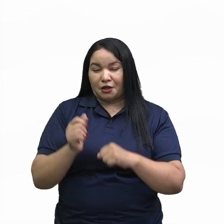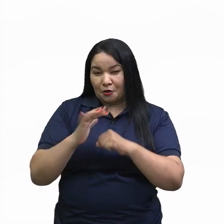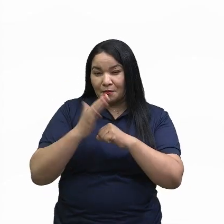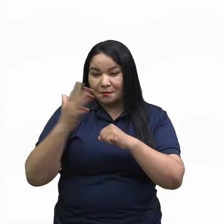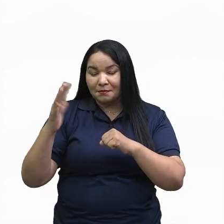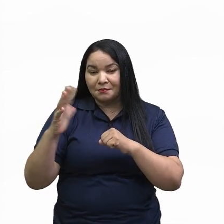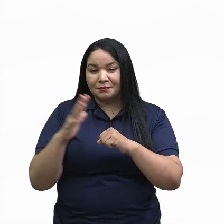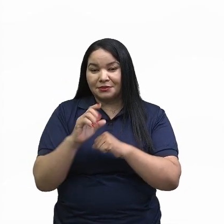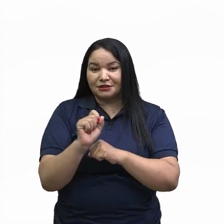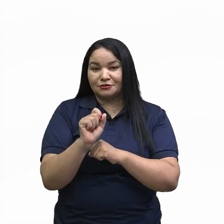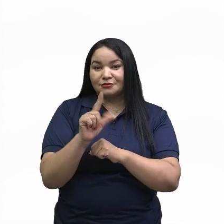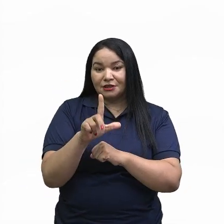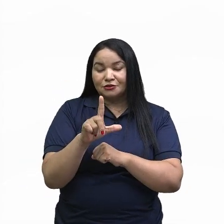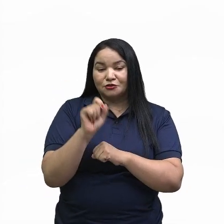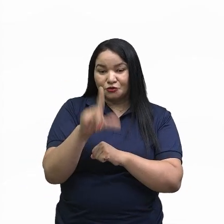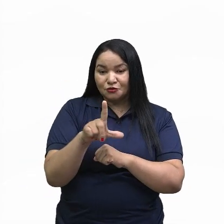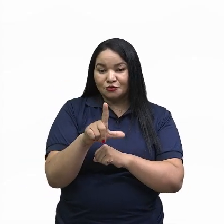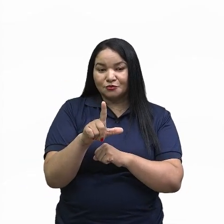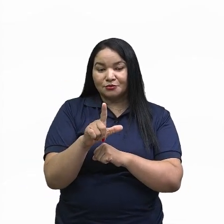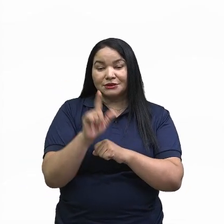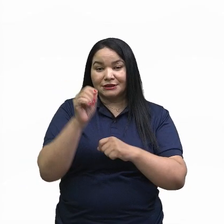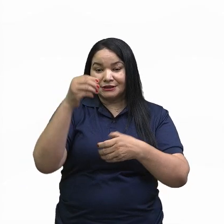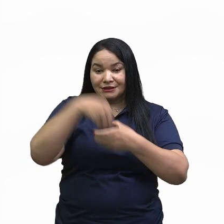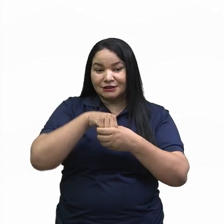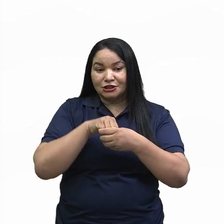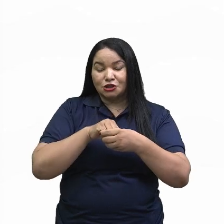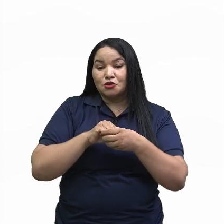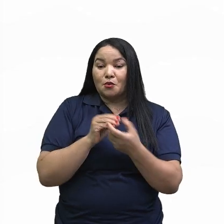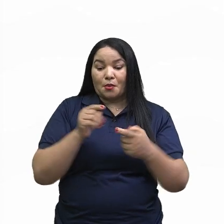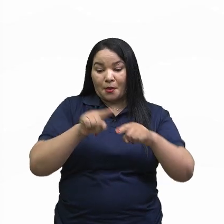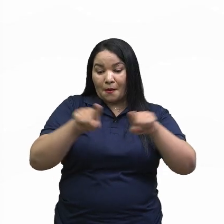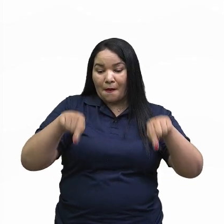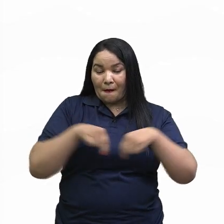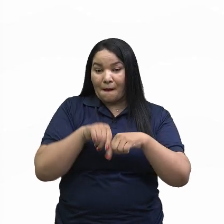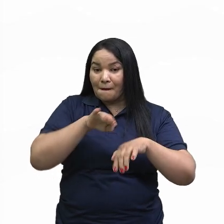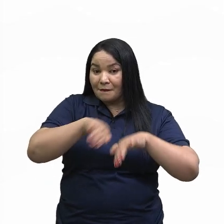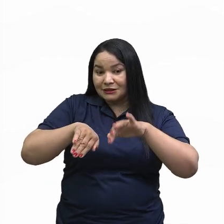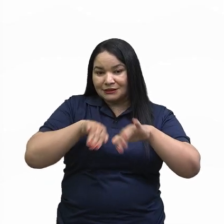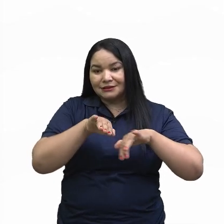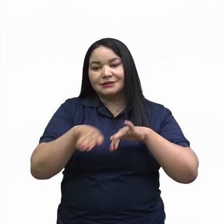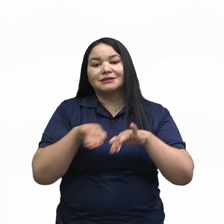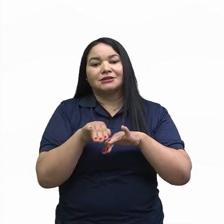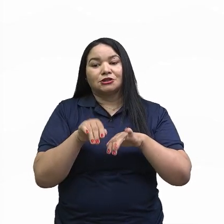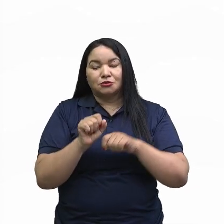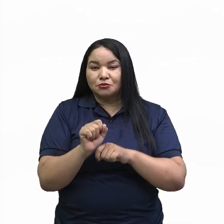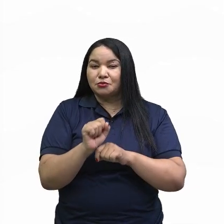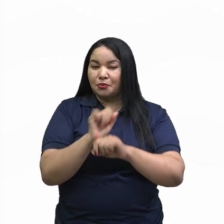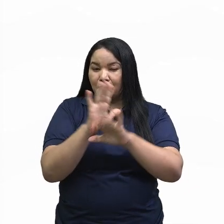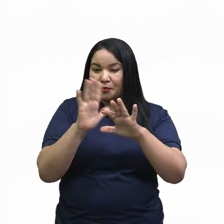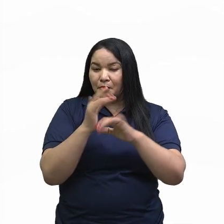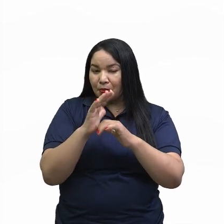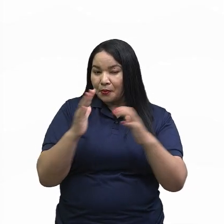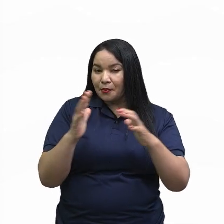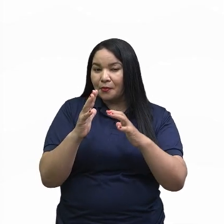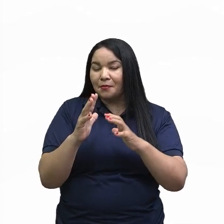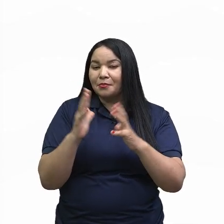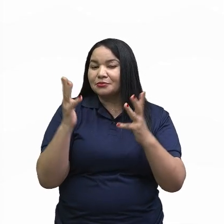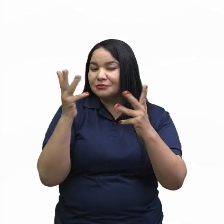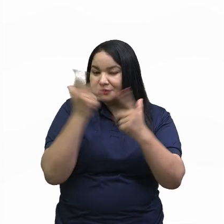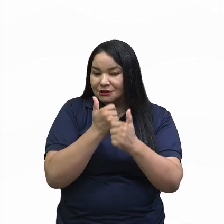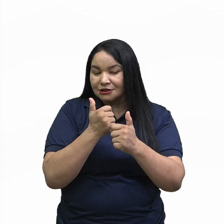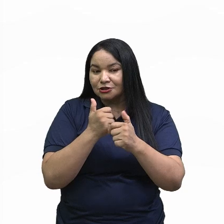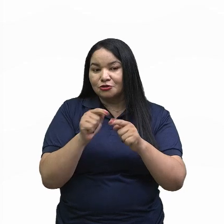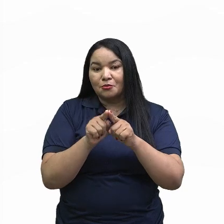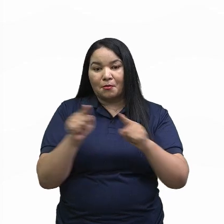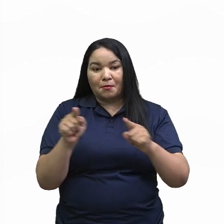que essas piscinas dentro de uma usina nuclear, né, aparece bonito,